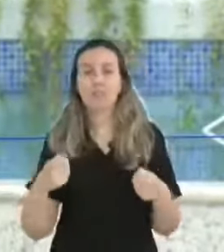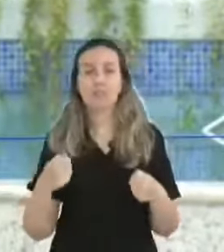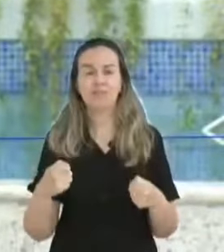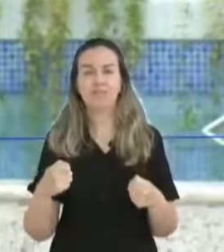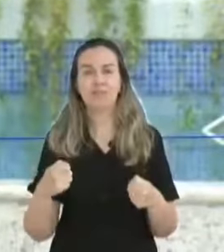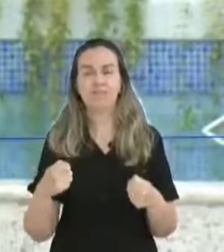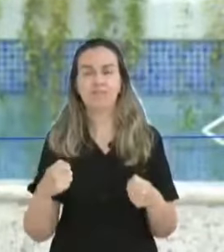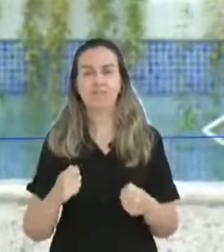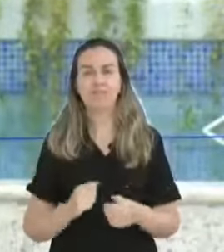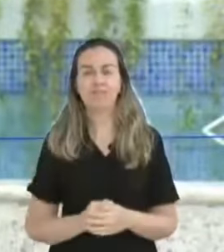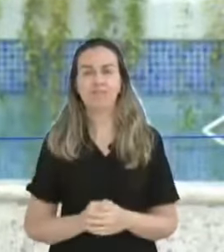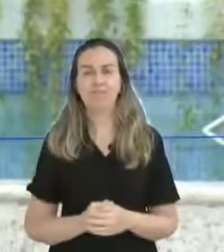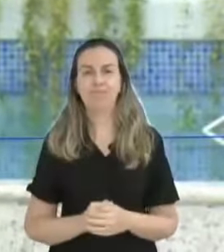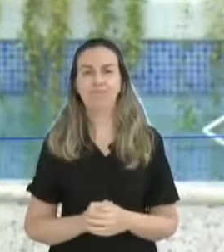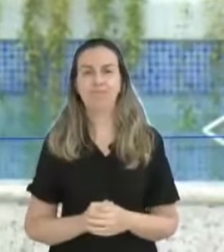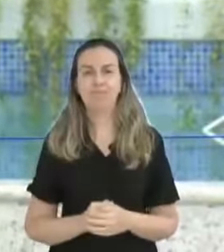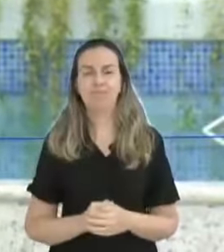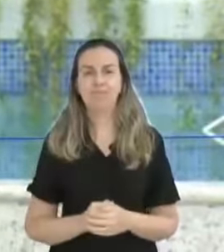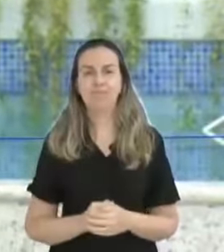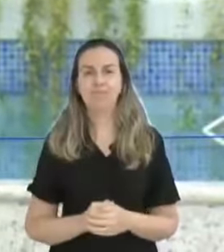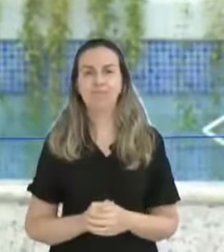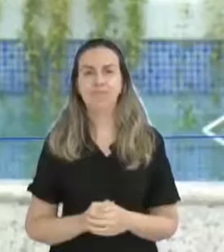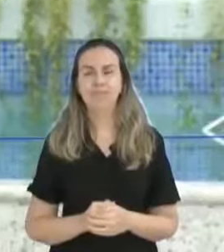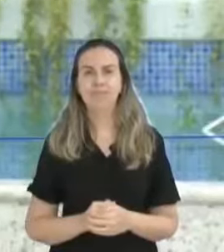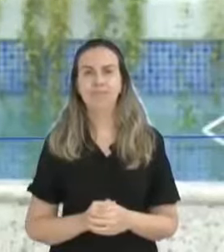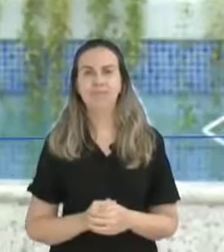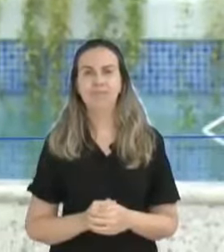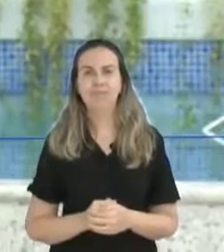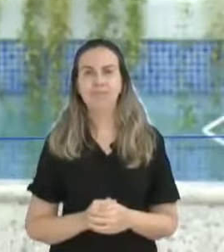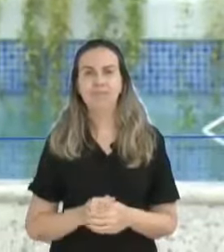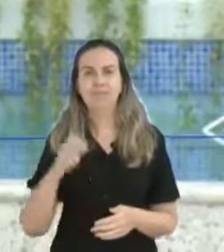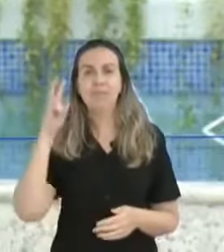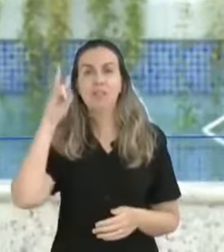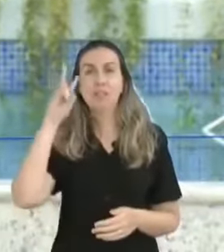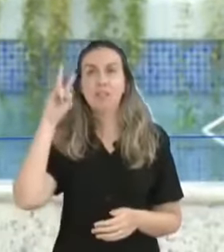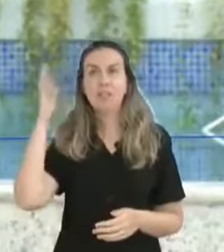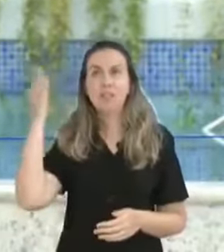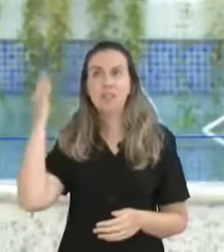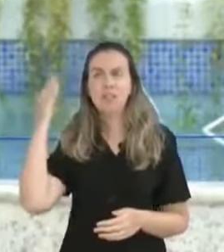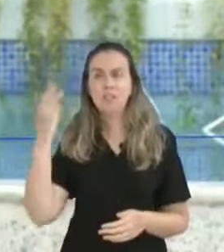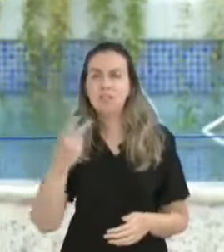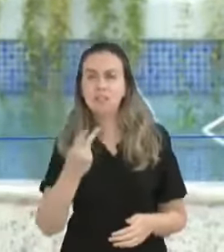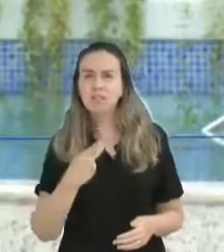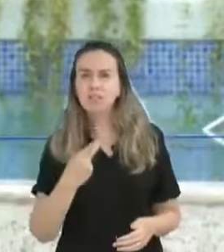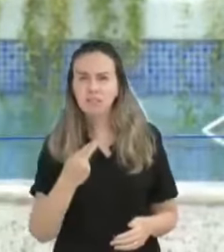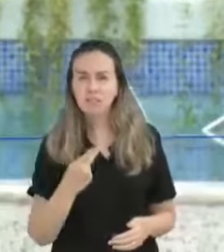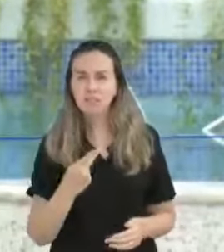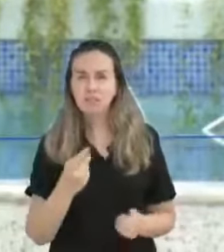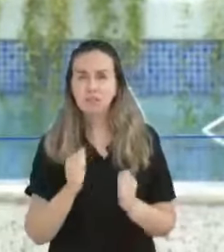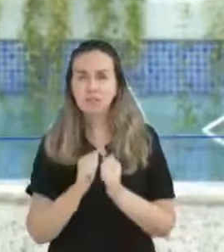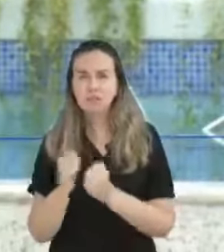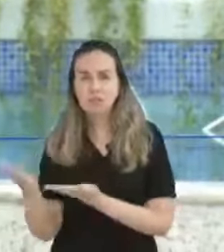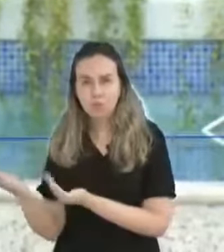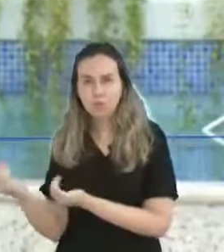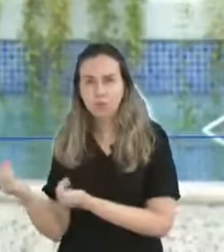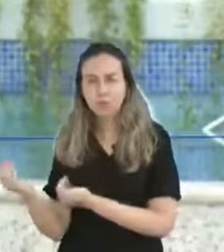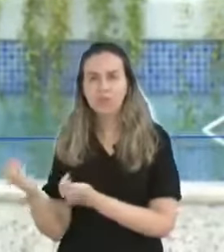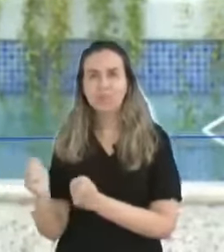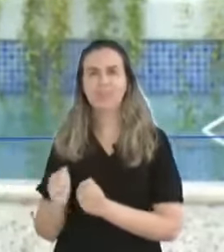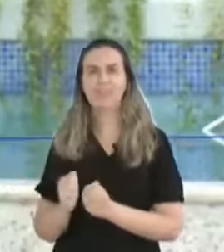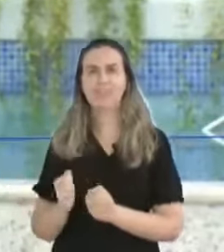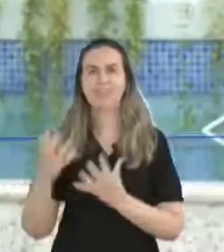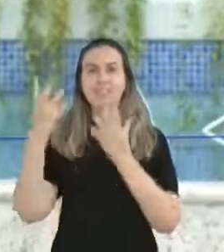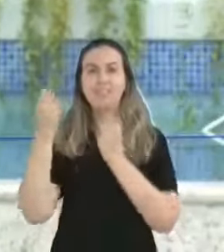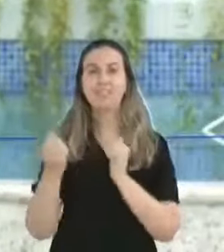forma se lembrar de tantas épocas de ouro, queridos, na nossa juventude, quando